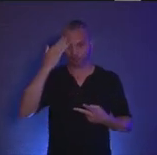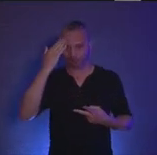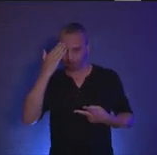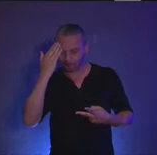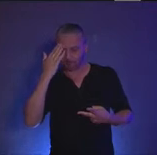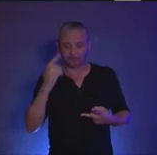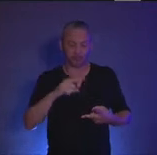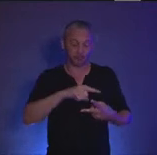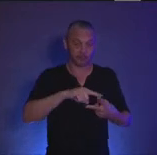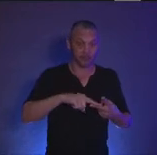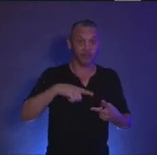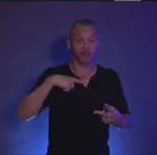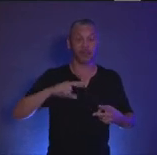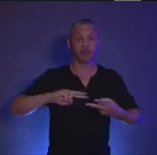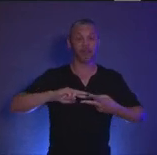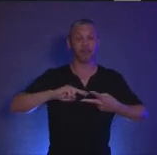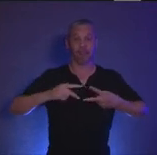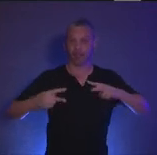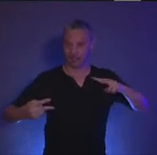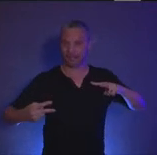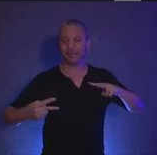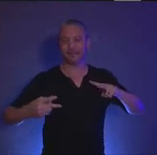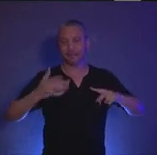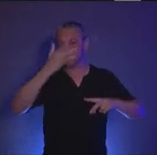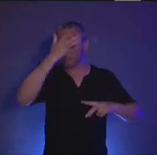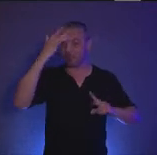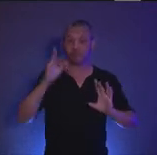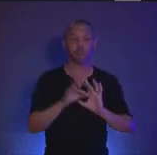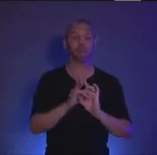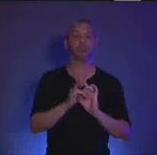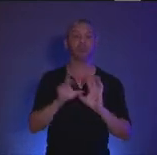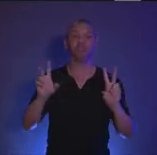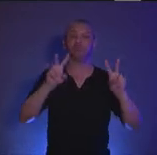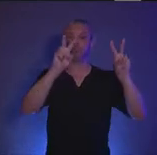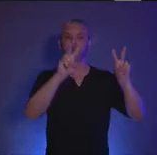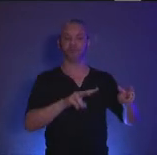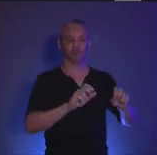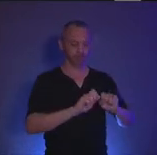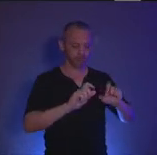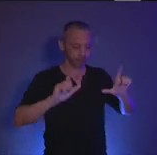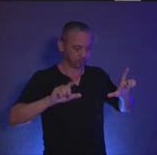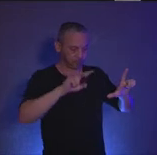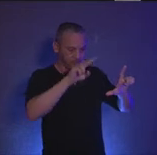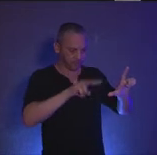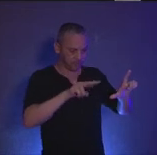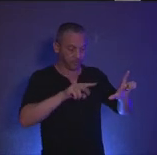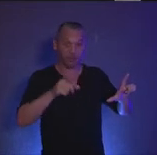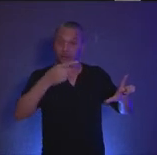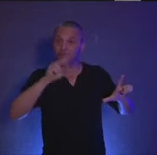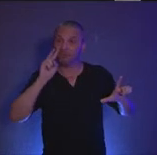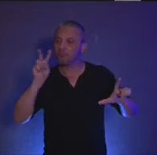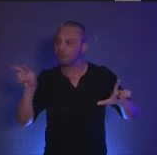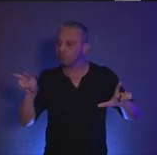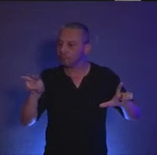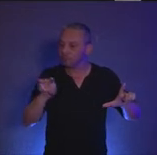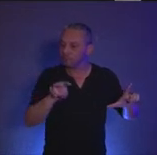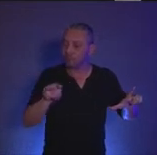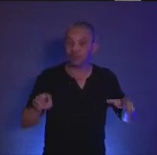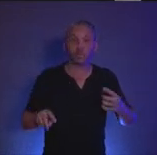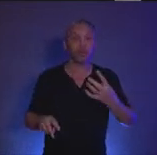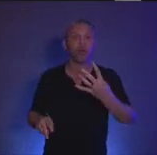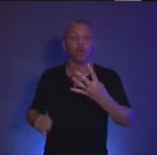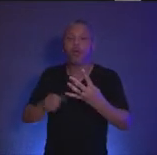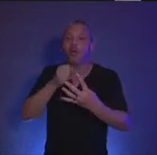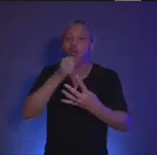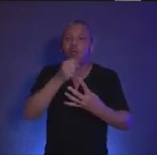tem esses links que qualquer pessoa pode entrar e ver. Foi interessante porque a gente conseguiu monitorar 4